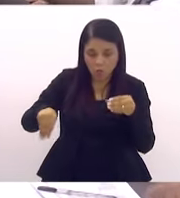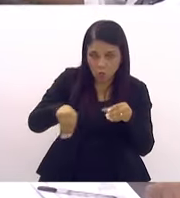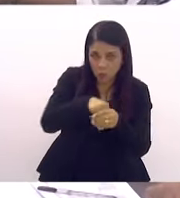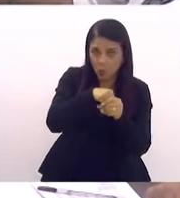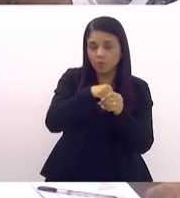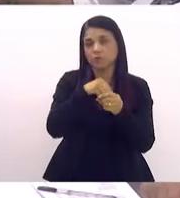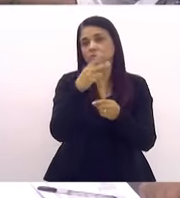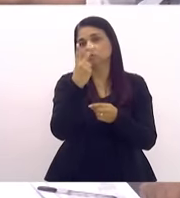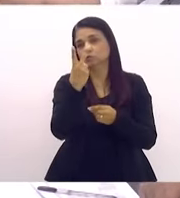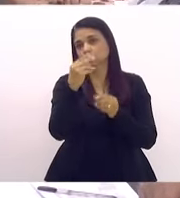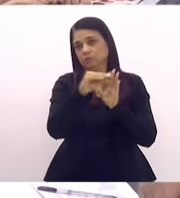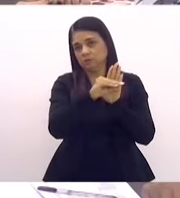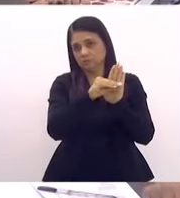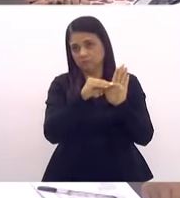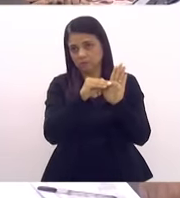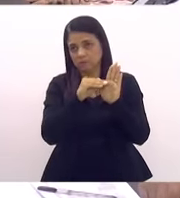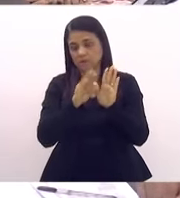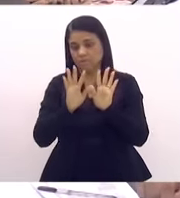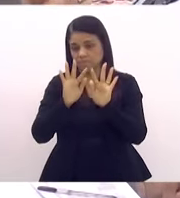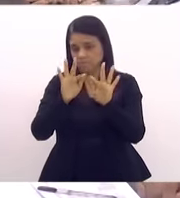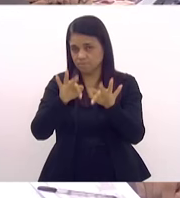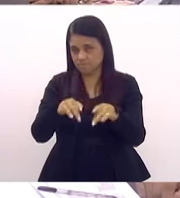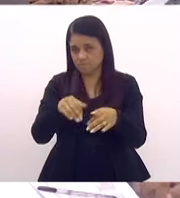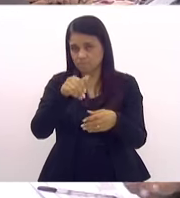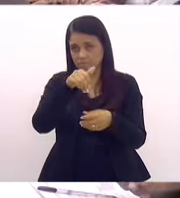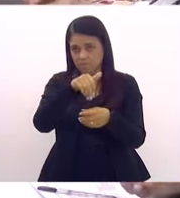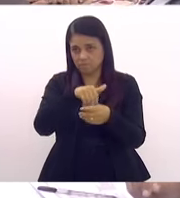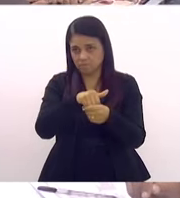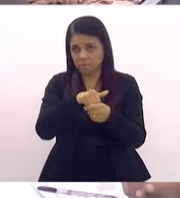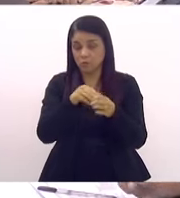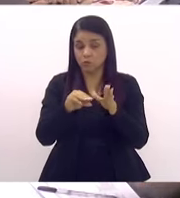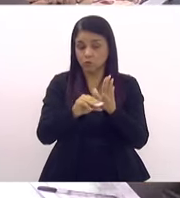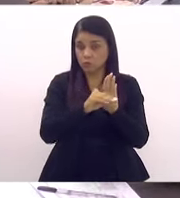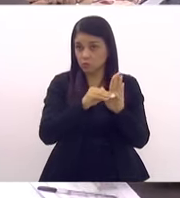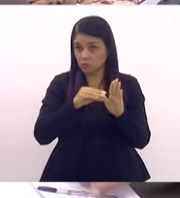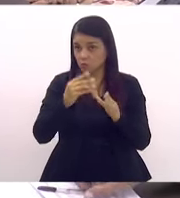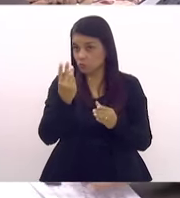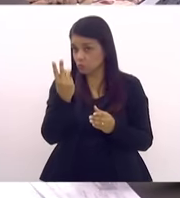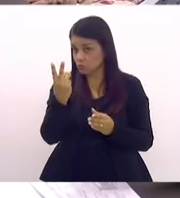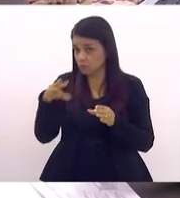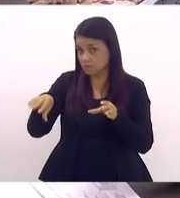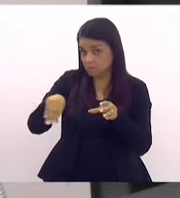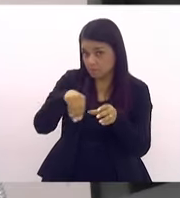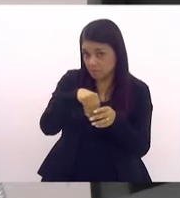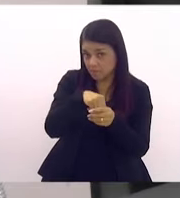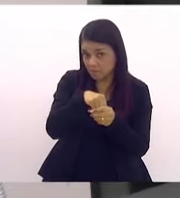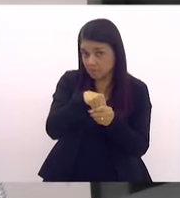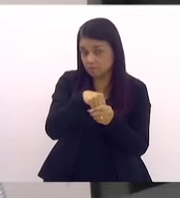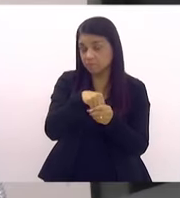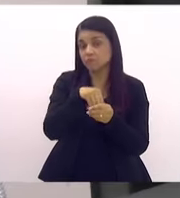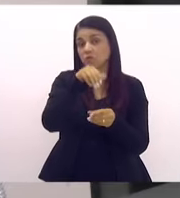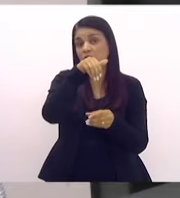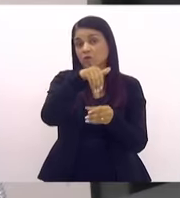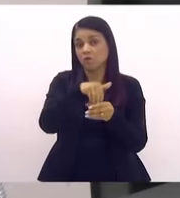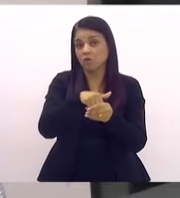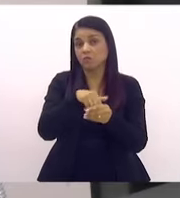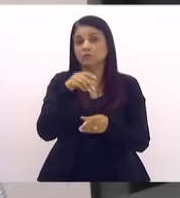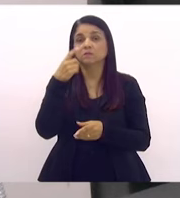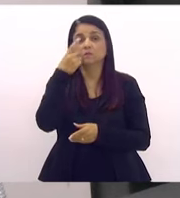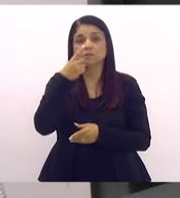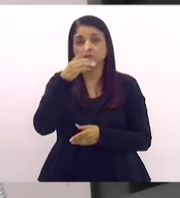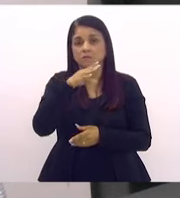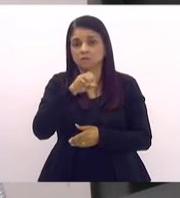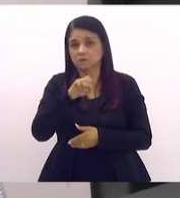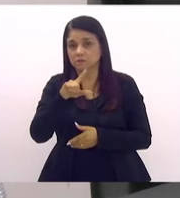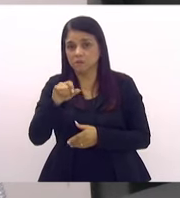a discussão, está em votação o voto retificado incorporando duas emendas e o voto da deputada Célia, que